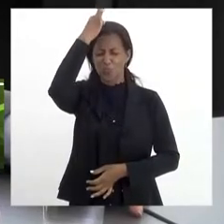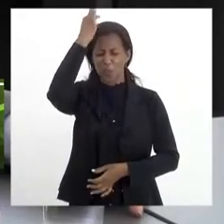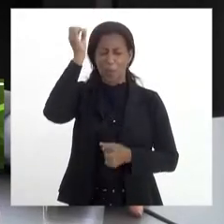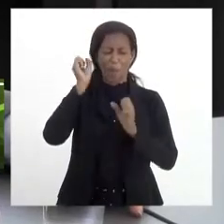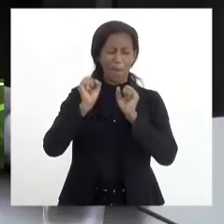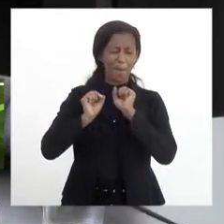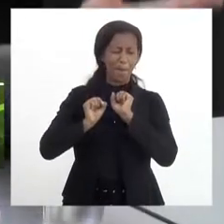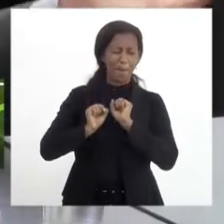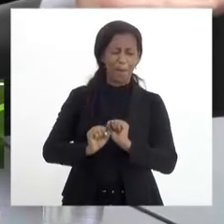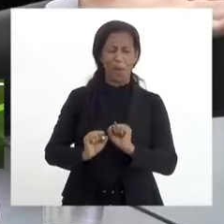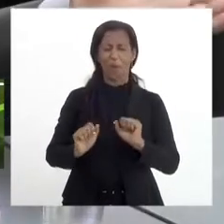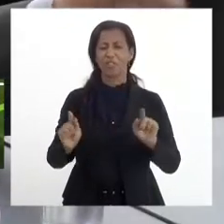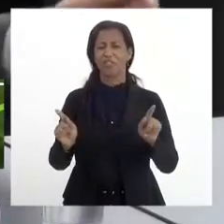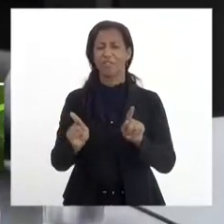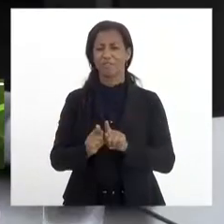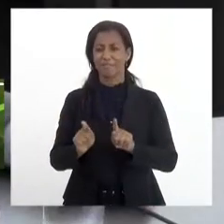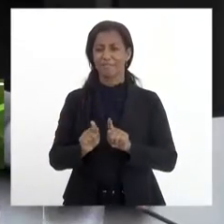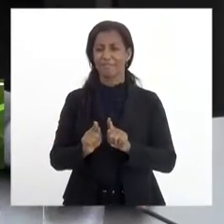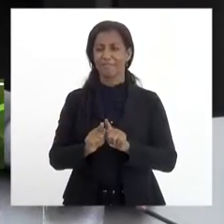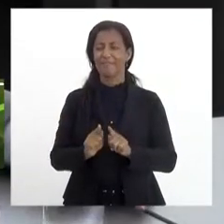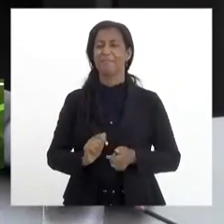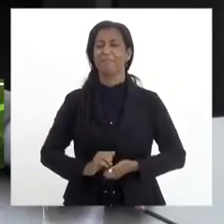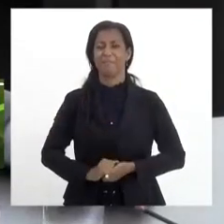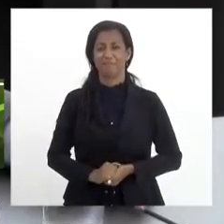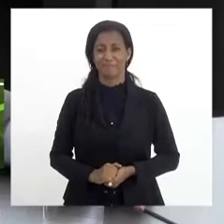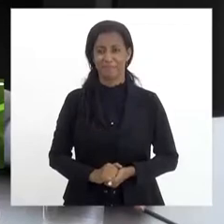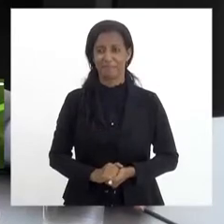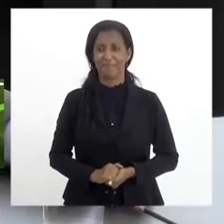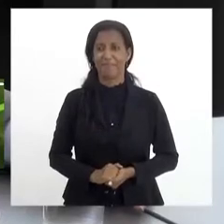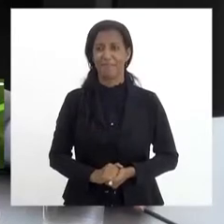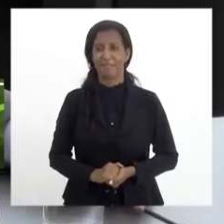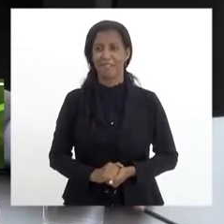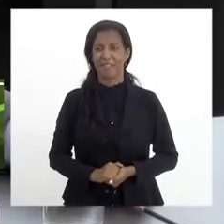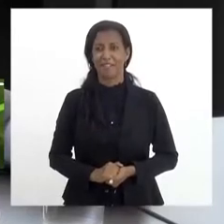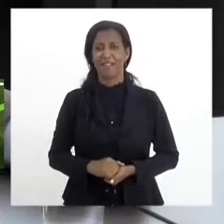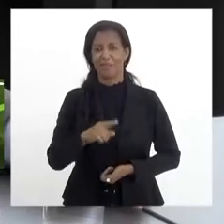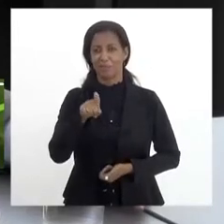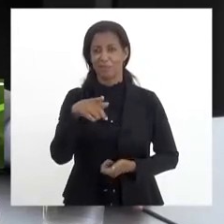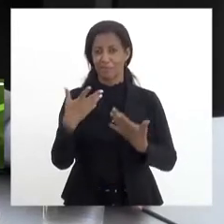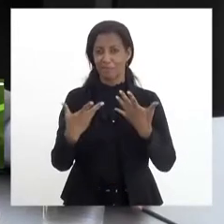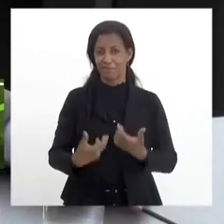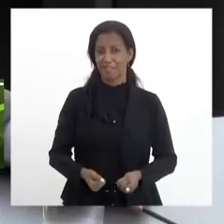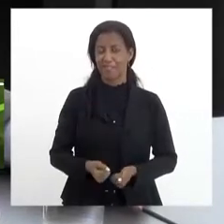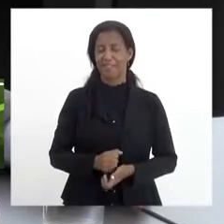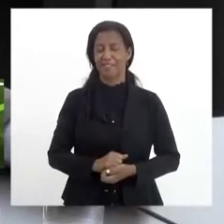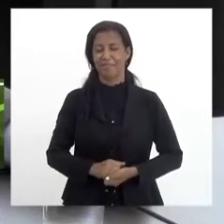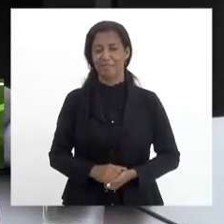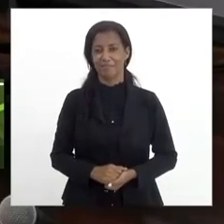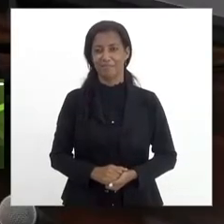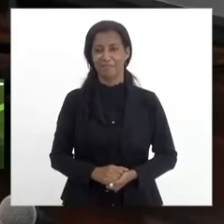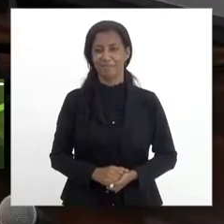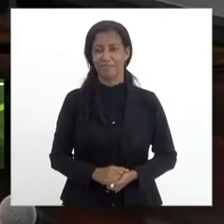também ser uma mulher bonita, né? Não, não, sem dúvida. Ainda mais que o senhor admite isso.